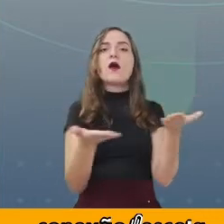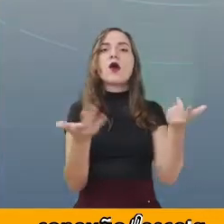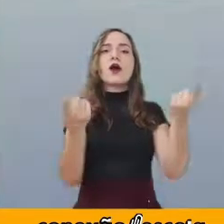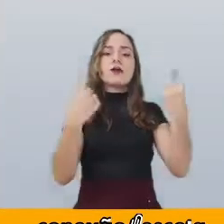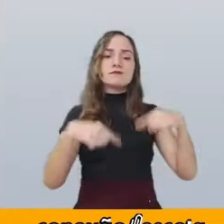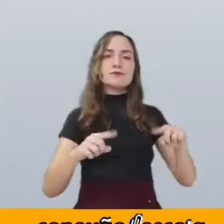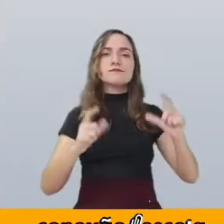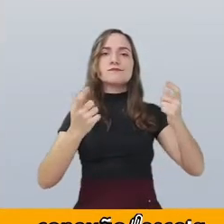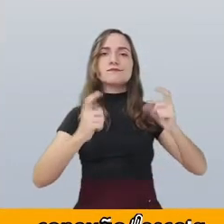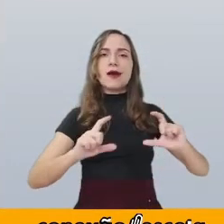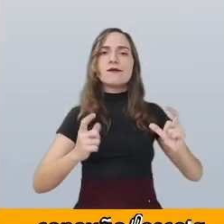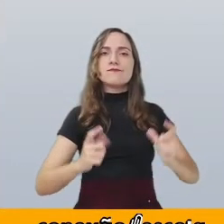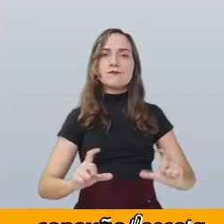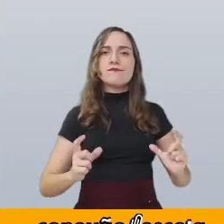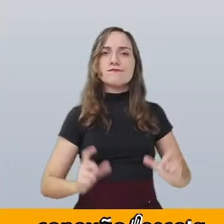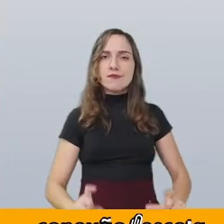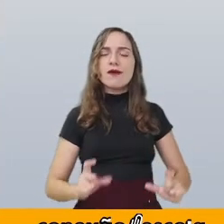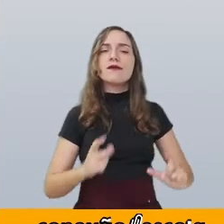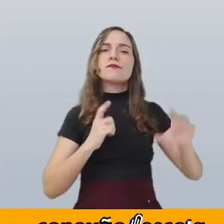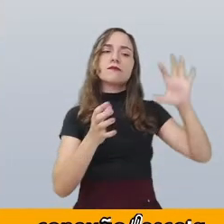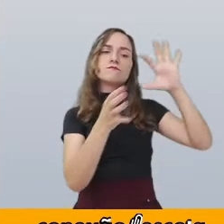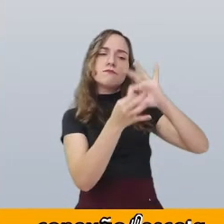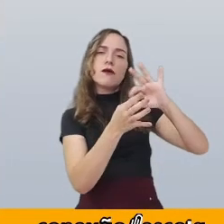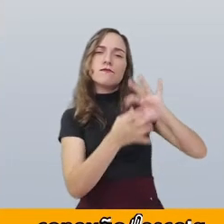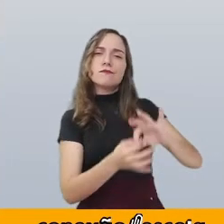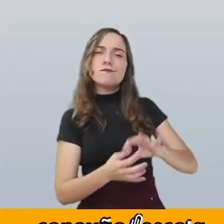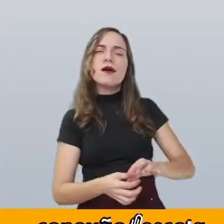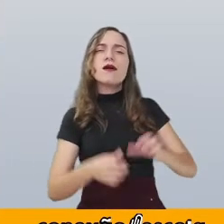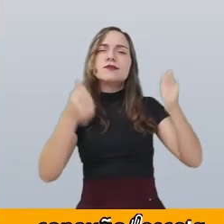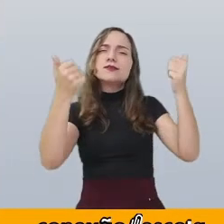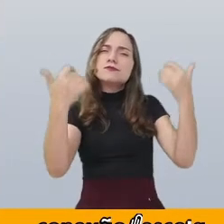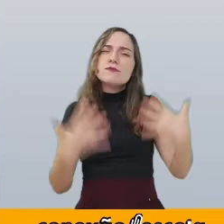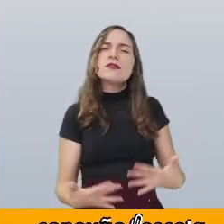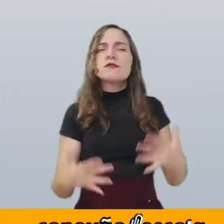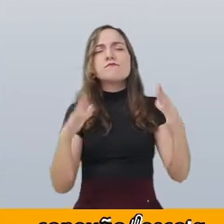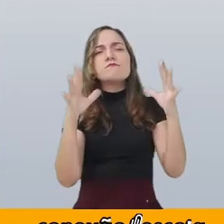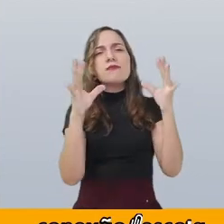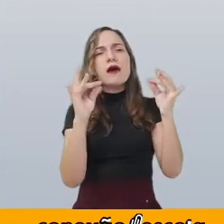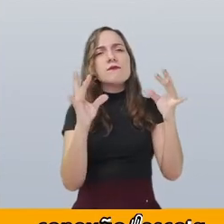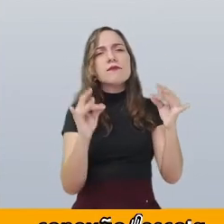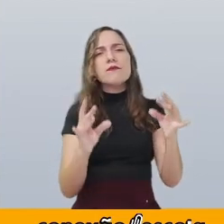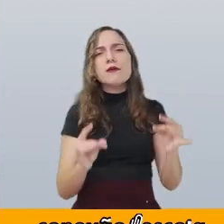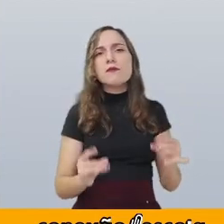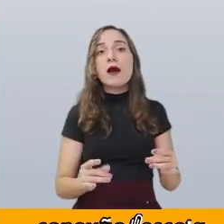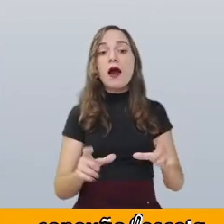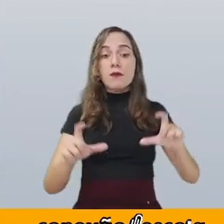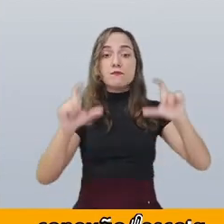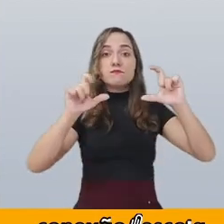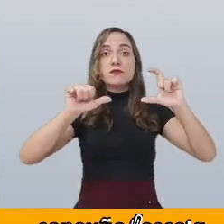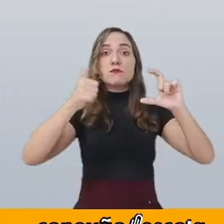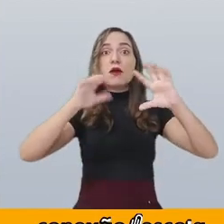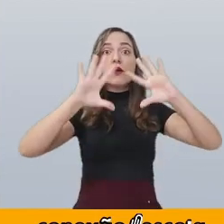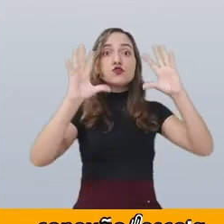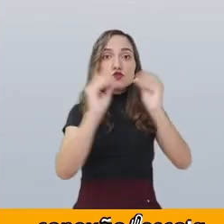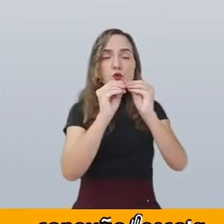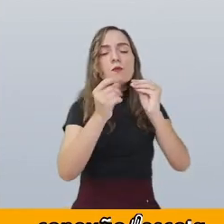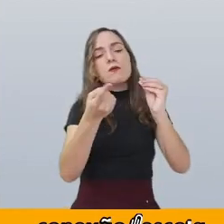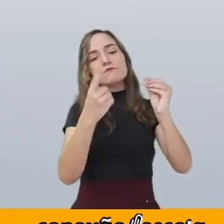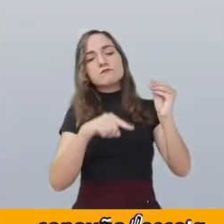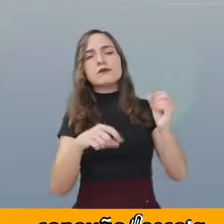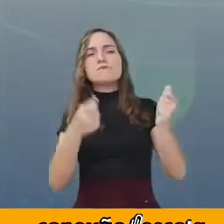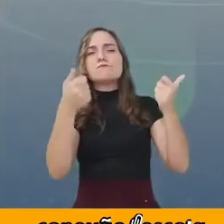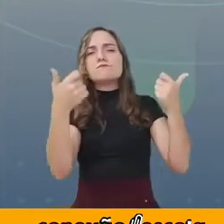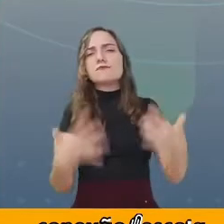que desenvolverão de forma detalhada, que foi brevemente apresentado no lead.